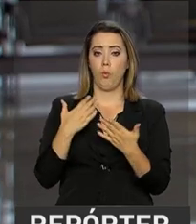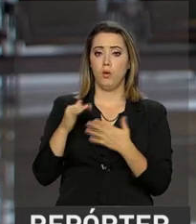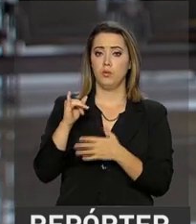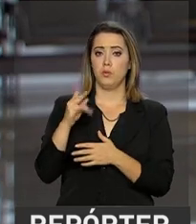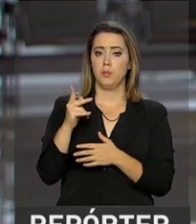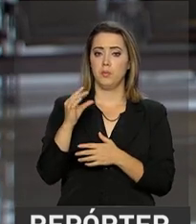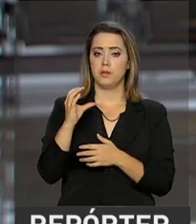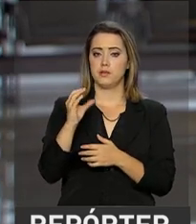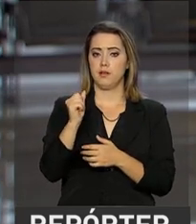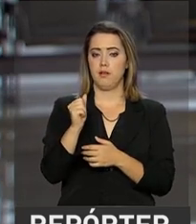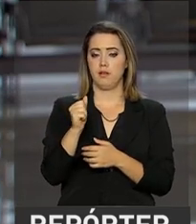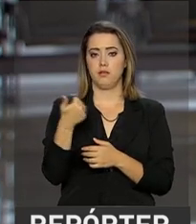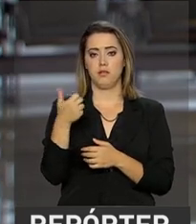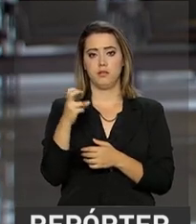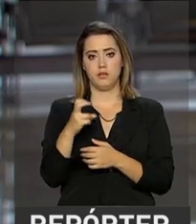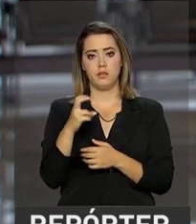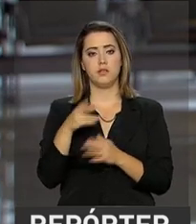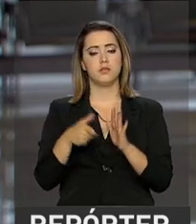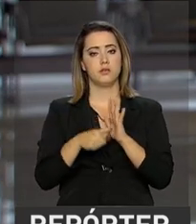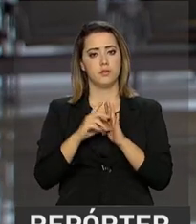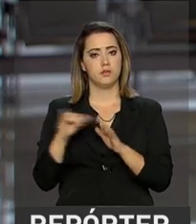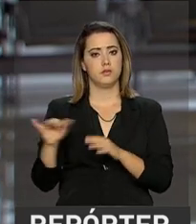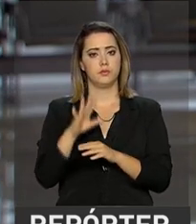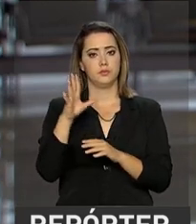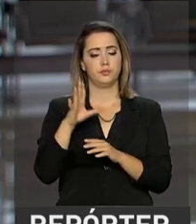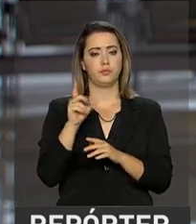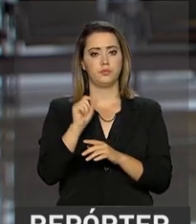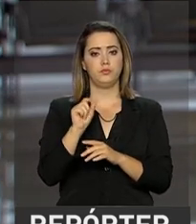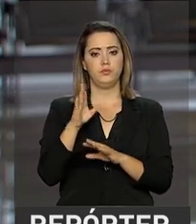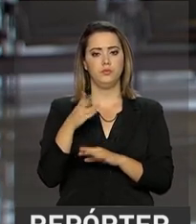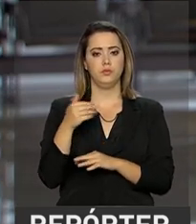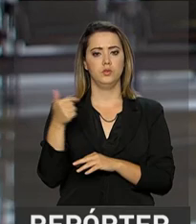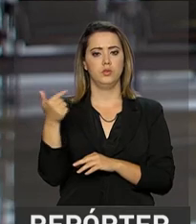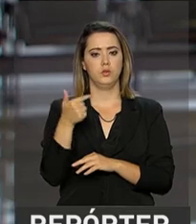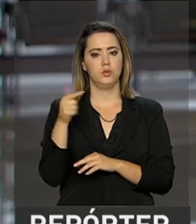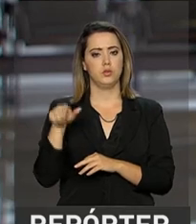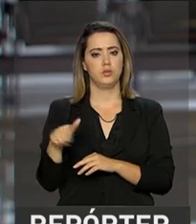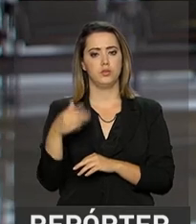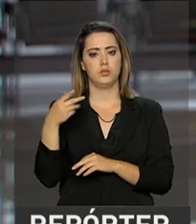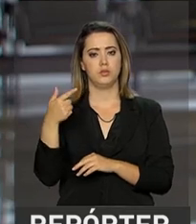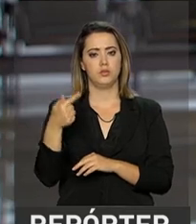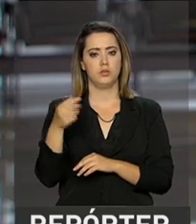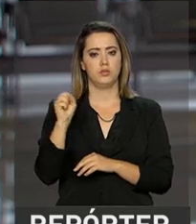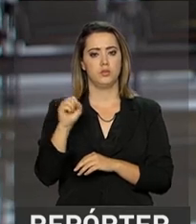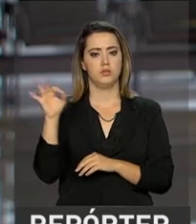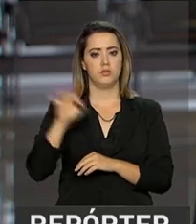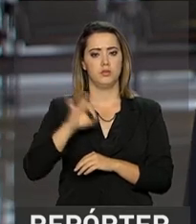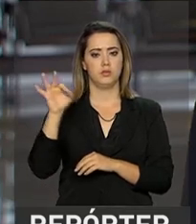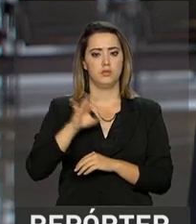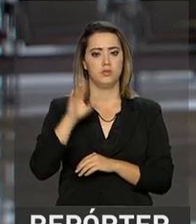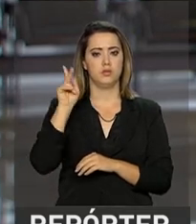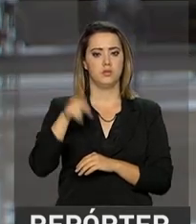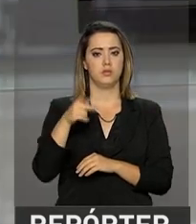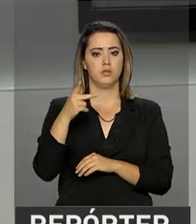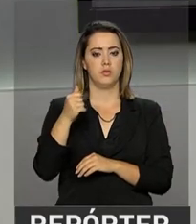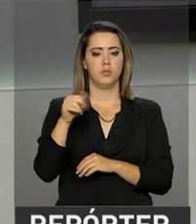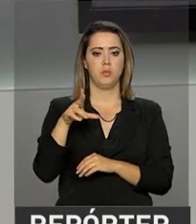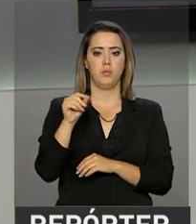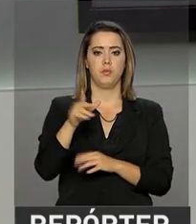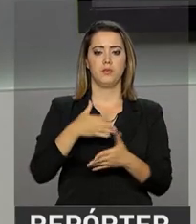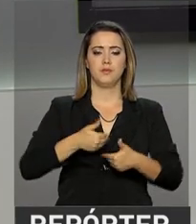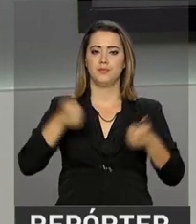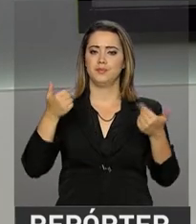IPCA 15 que é considerado uma prévia da inflação oficial ficou em 2,78 a poupança aí rendendo mais hein